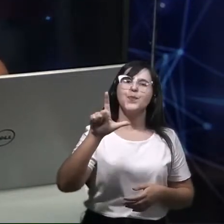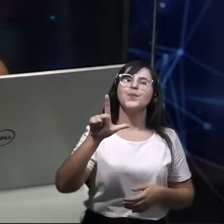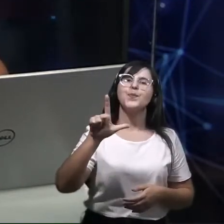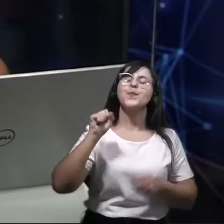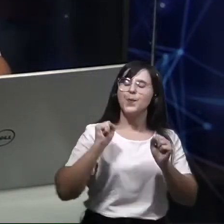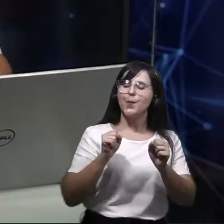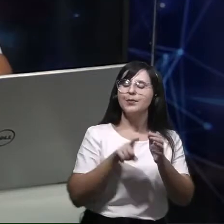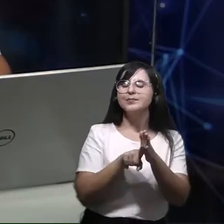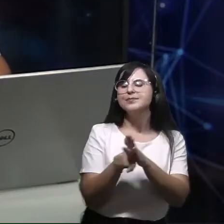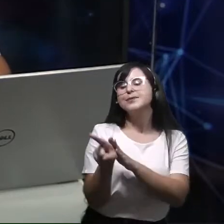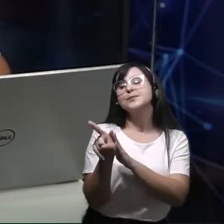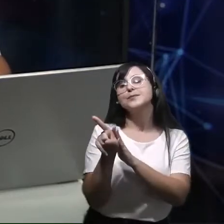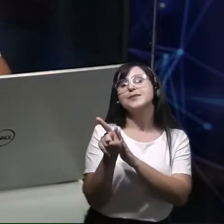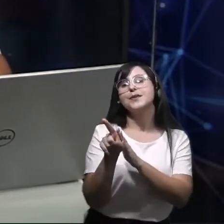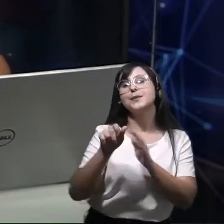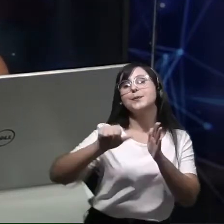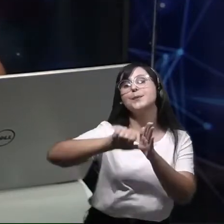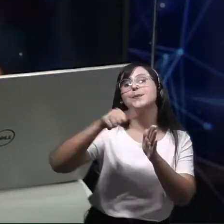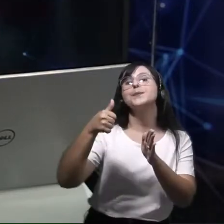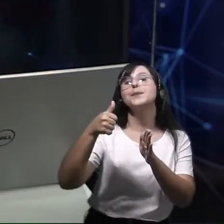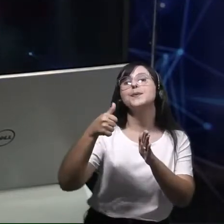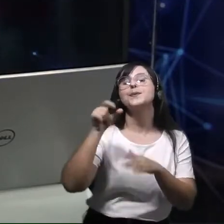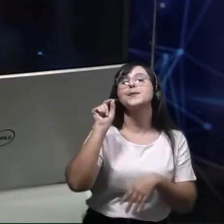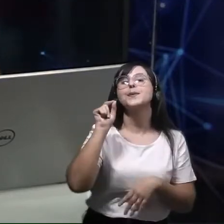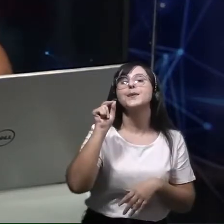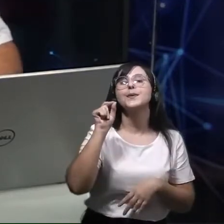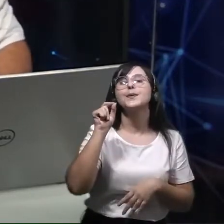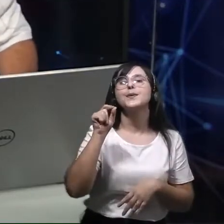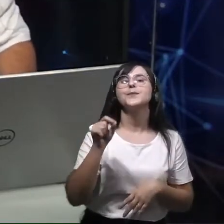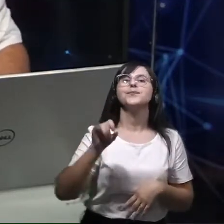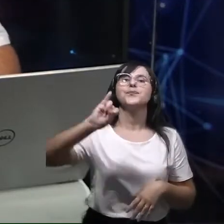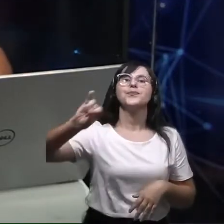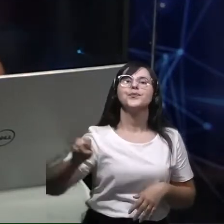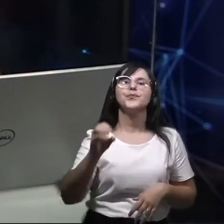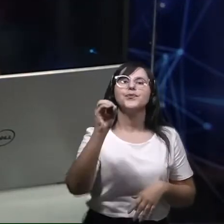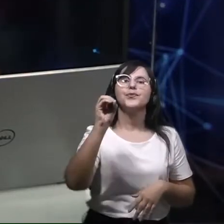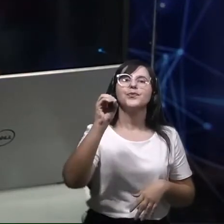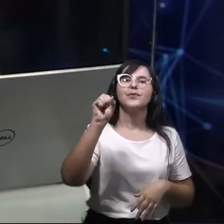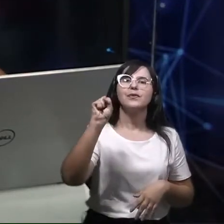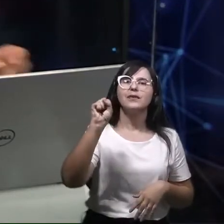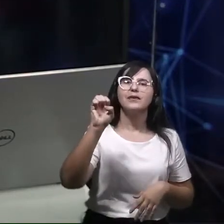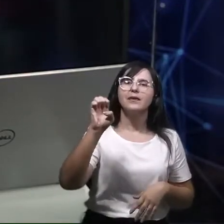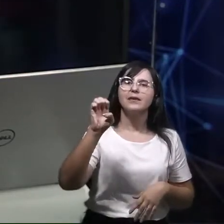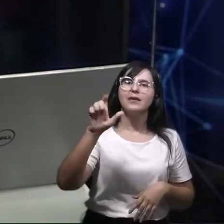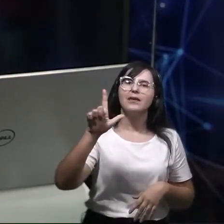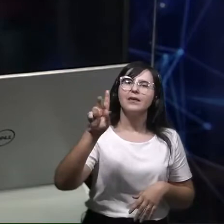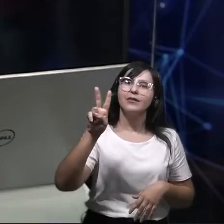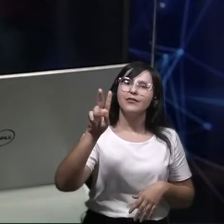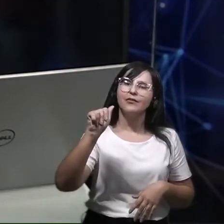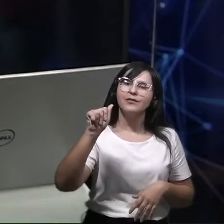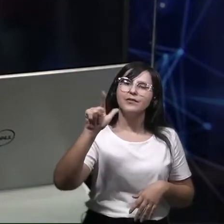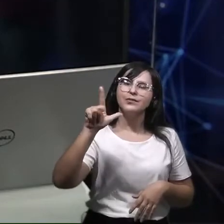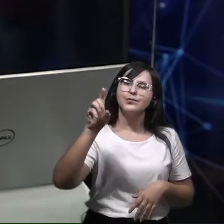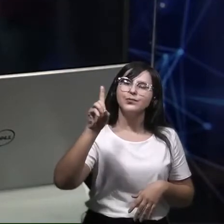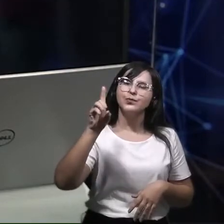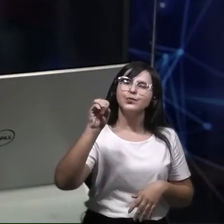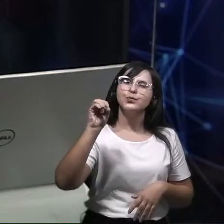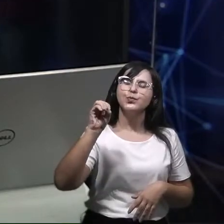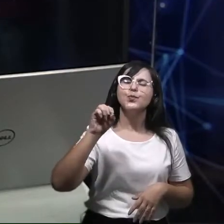que iniciou, o candidato que ainda não participou das respostas, que no caso é o candidato Josevaldo Cowboy. Vamos então sortear o tema